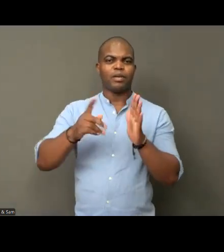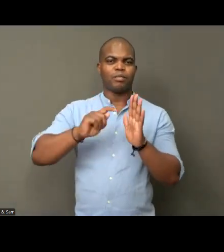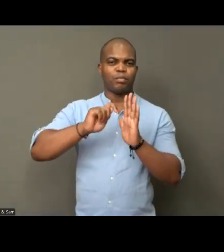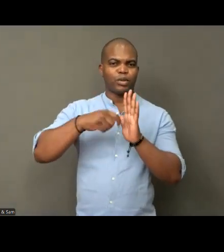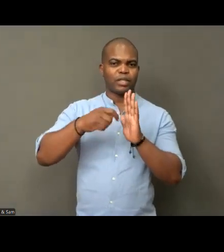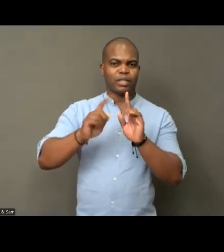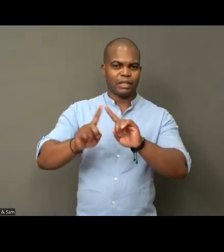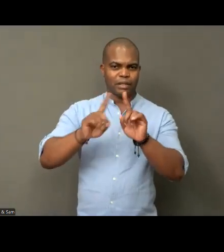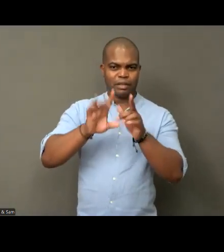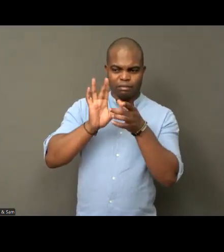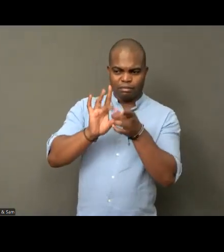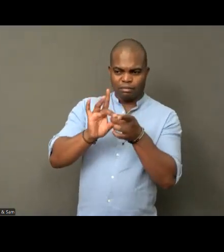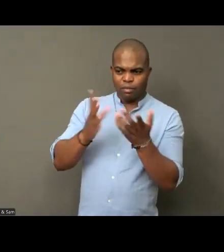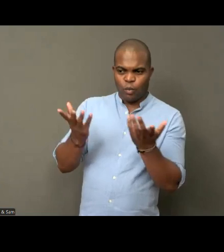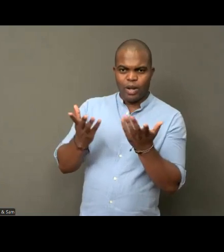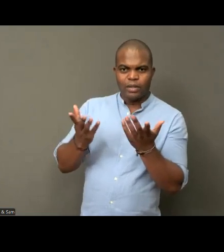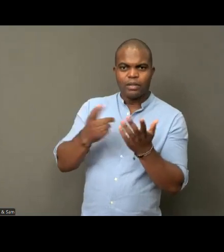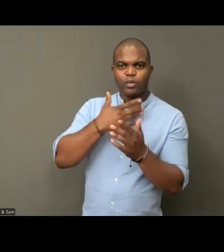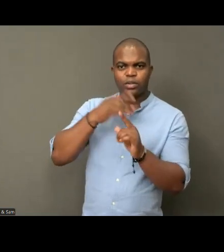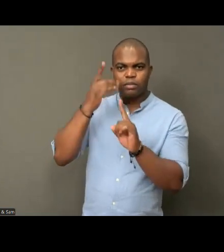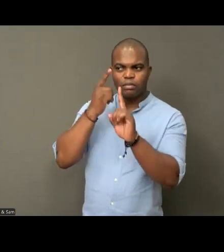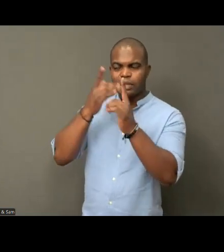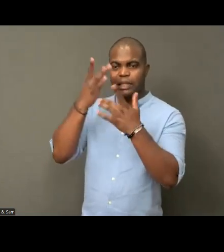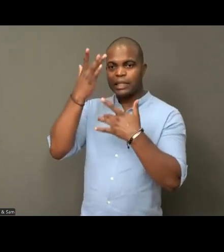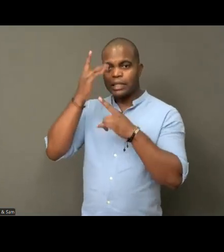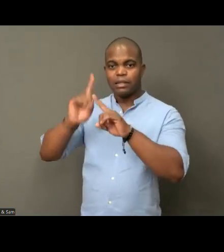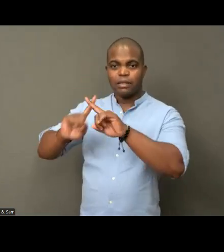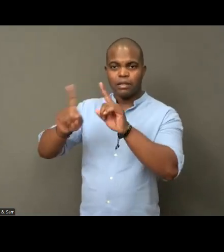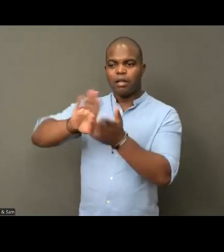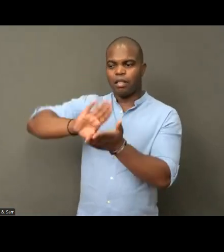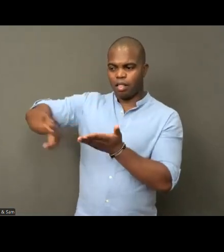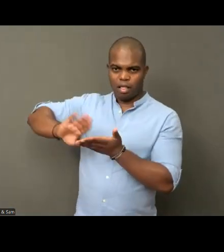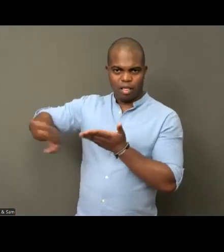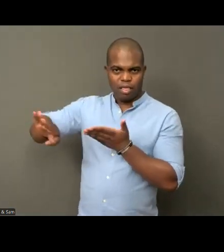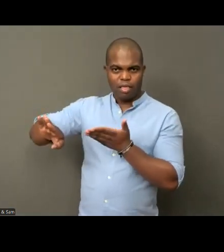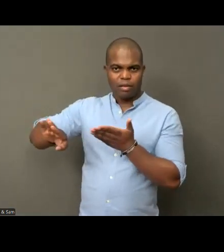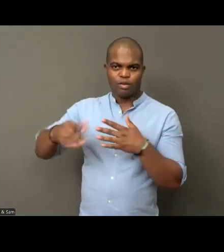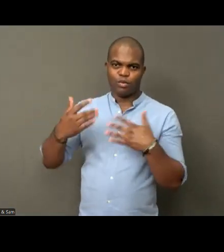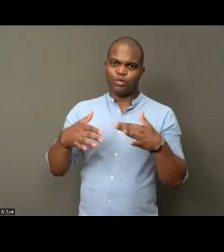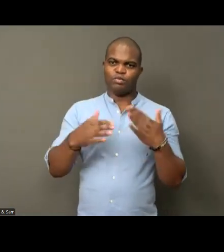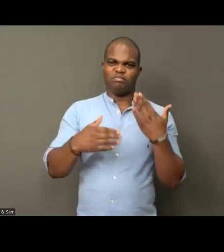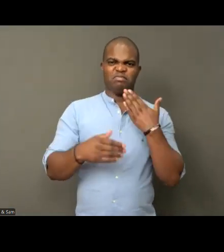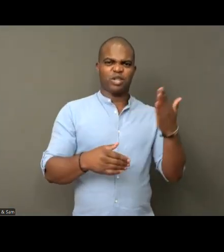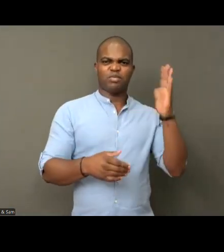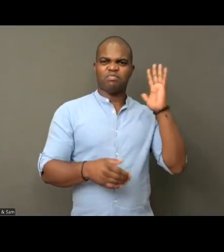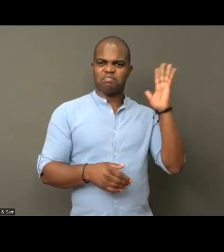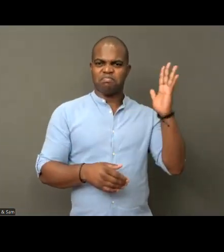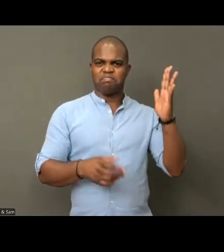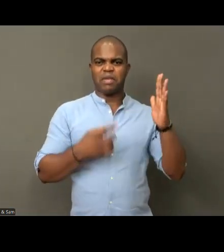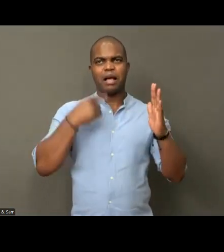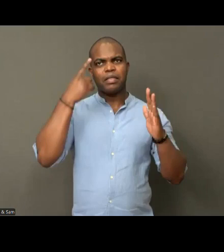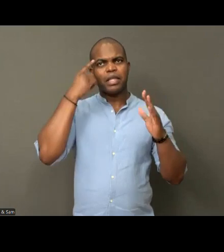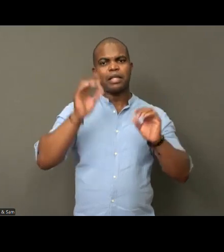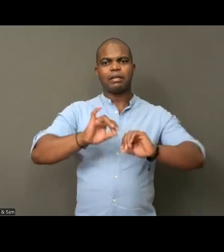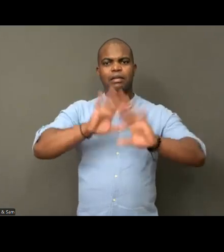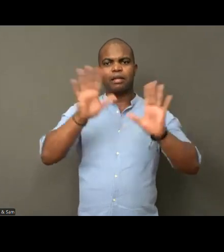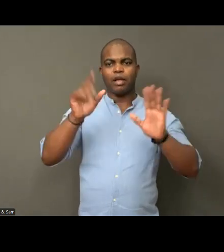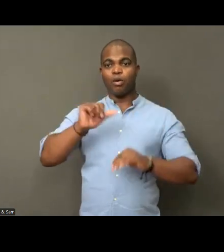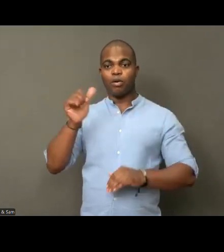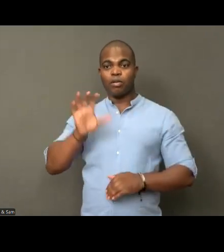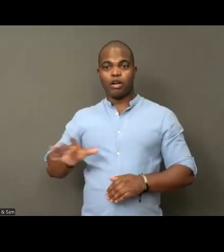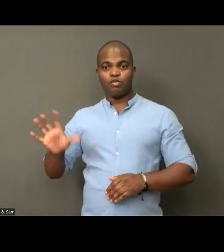transmissíveis e condições relacionadas. Seu trabalho inspirador é um exemplo poderoso a seguir por outros